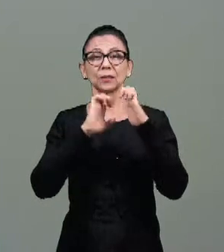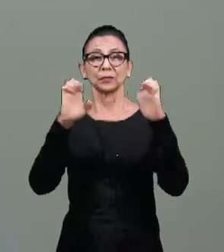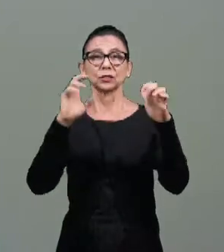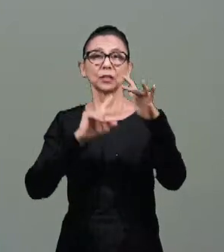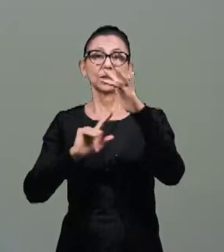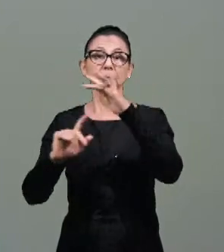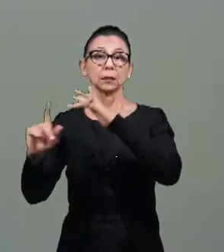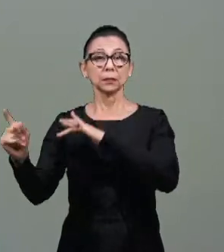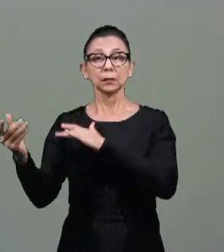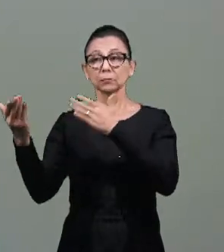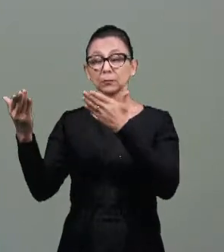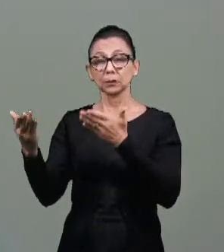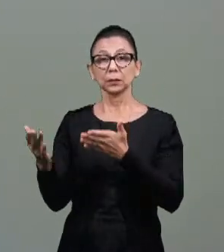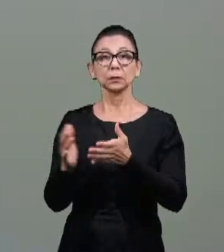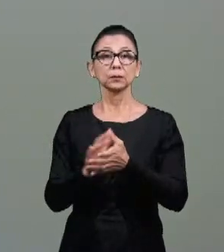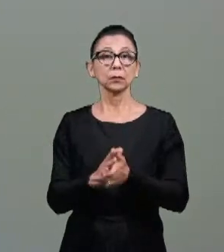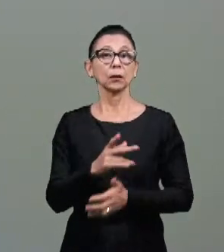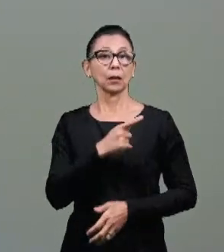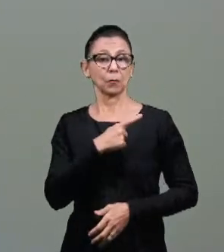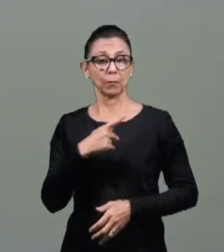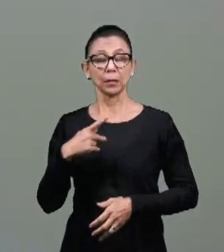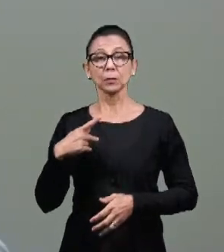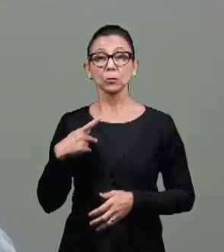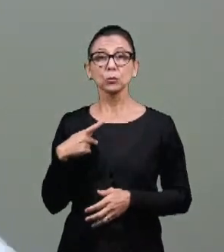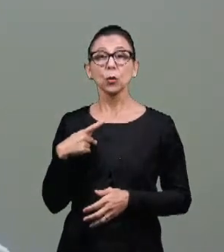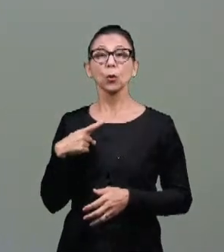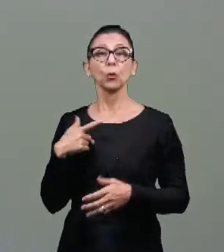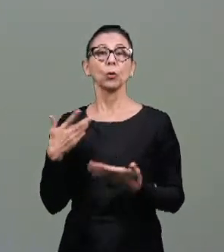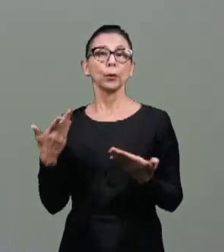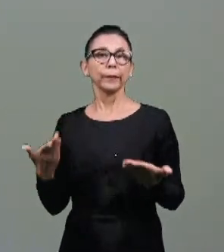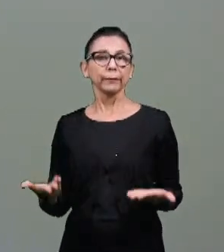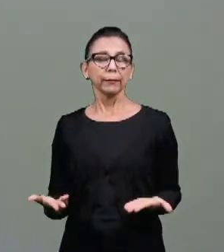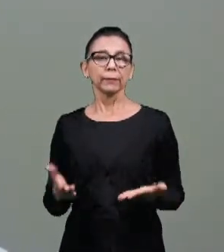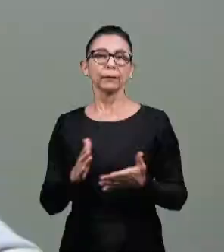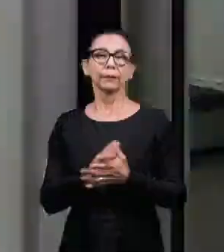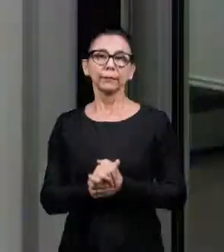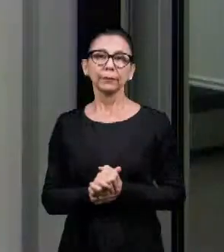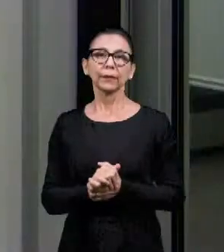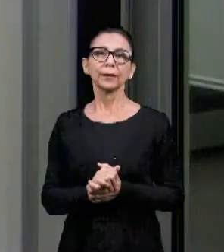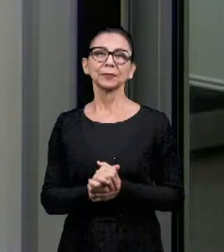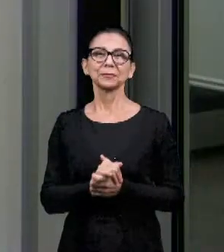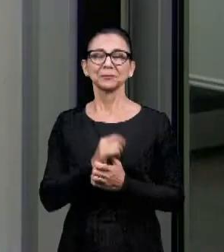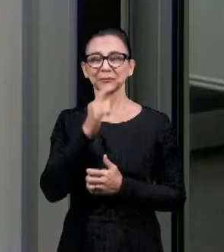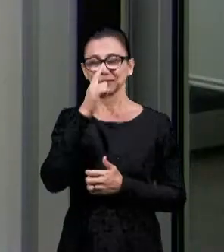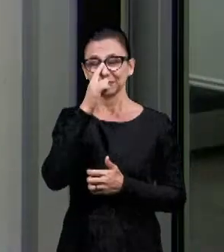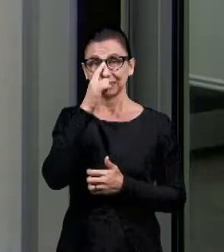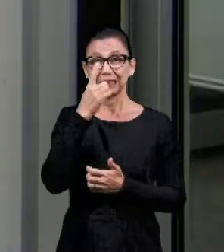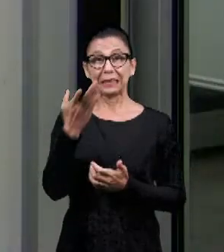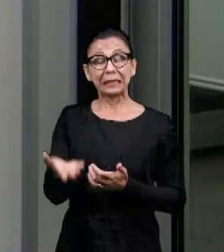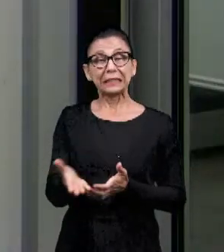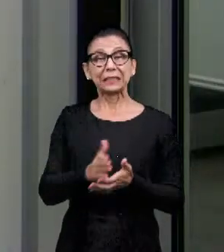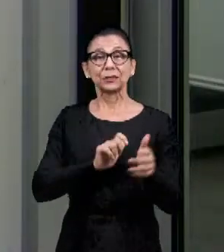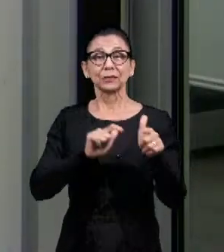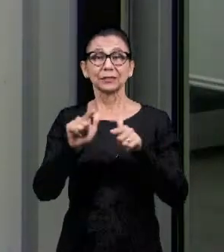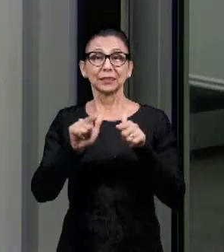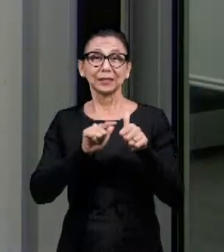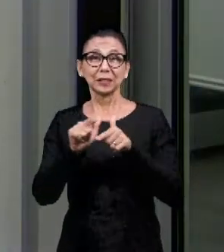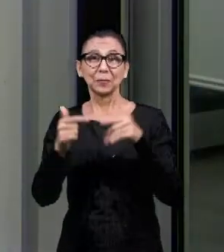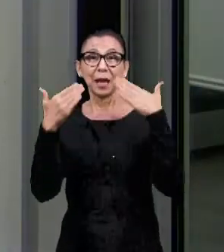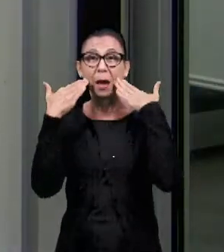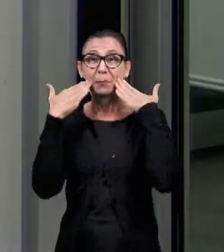são pastores que estão ali diante das câmeras, mas transmitindo o Evangelho. Eu só te digo uma coisa, Jorge. Isso é um